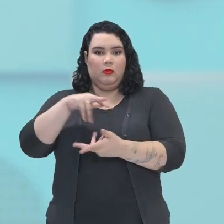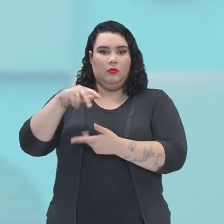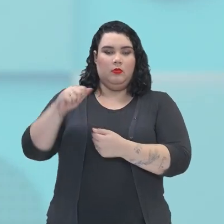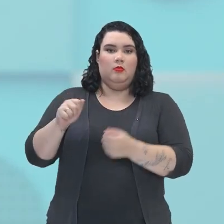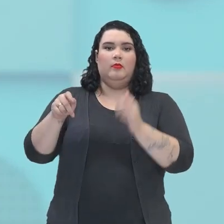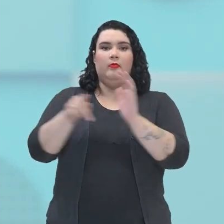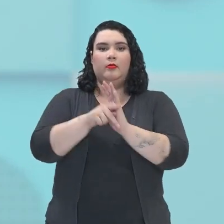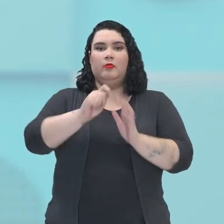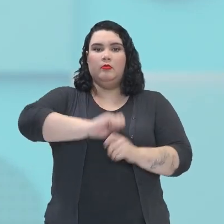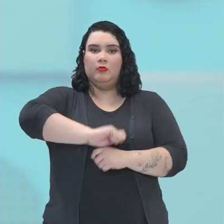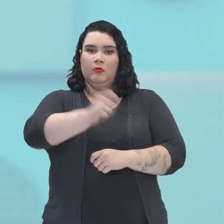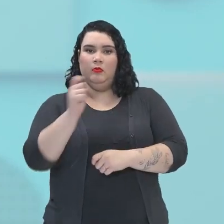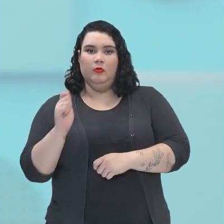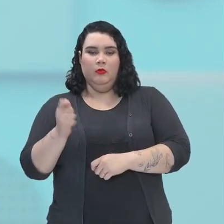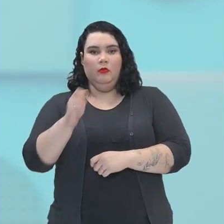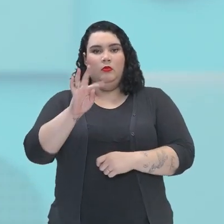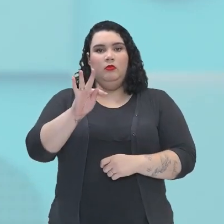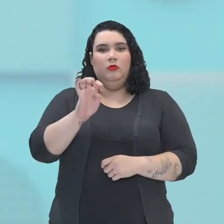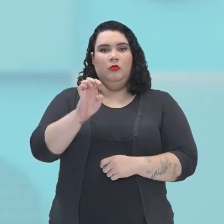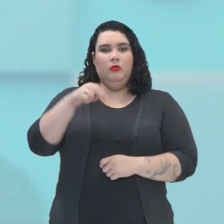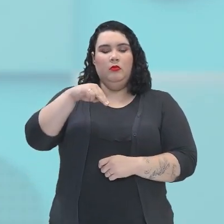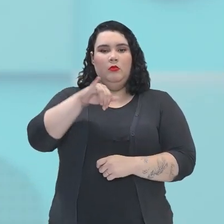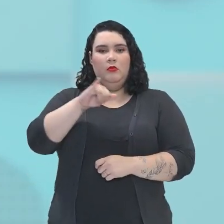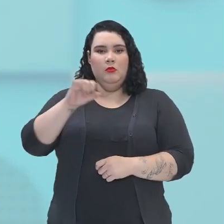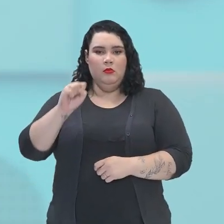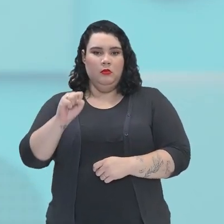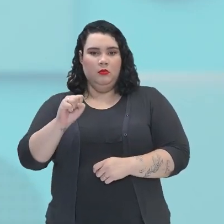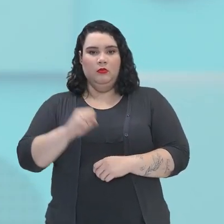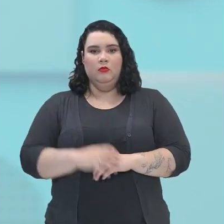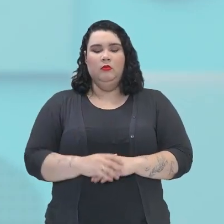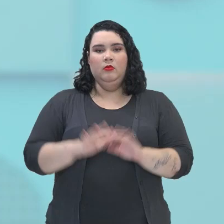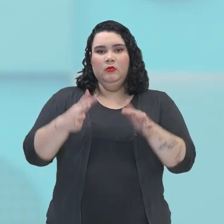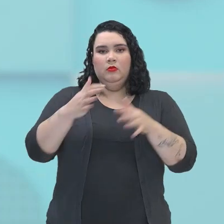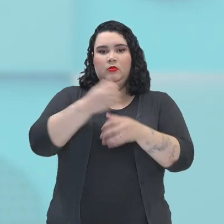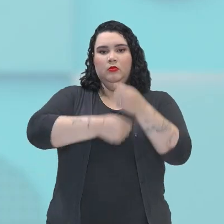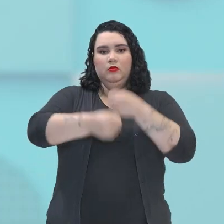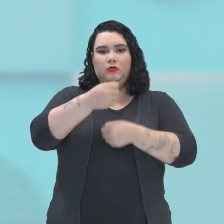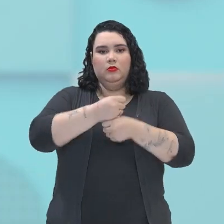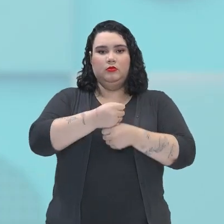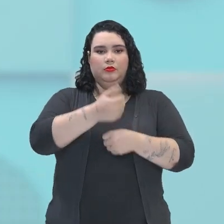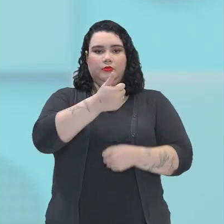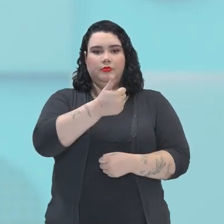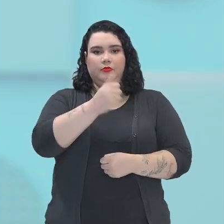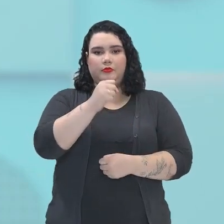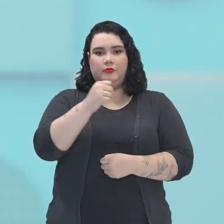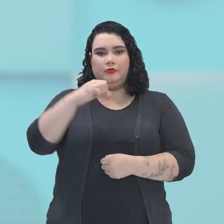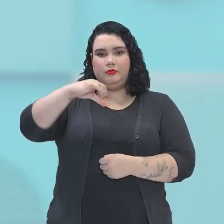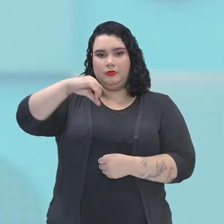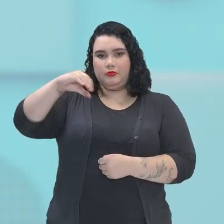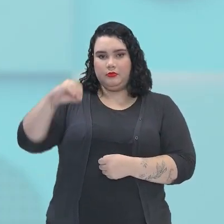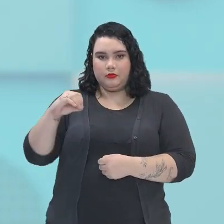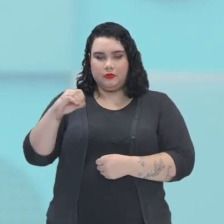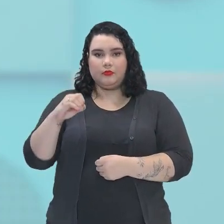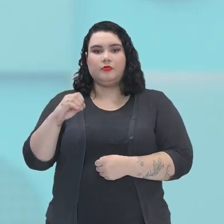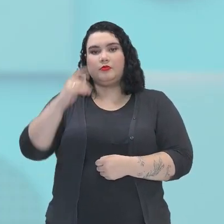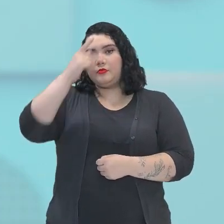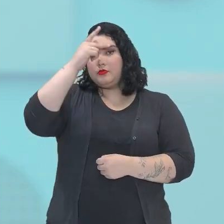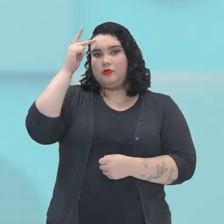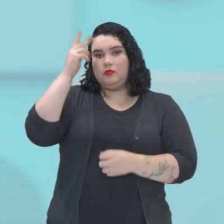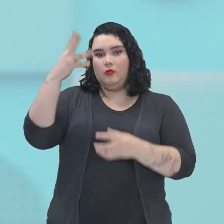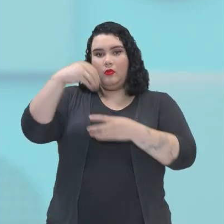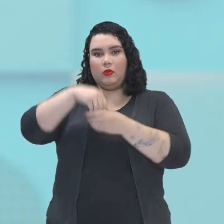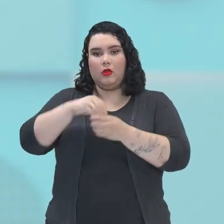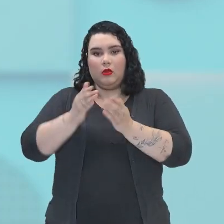Tênis, certo? Então, por volta lá de 1890, passageiros de navios ingleses